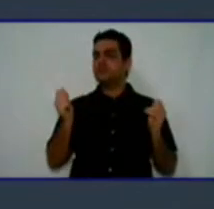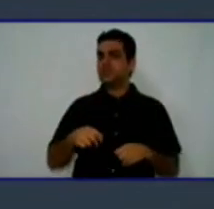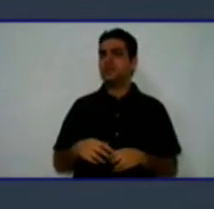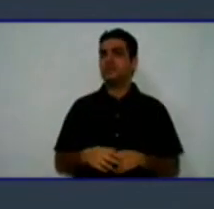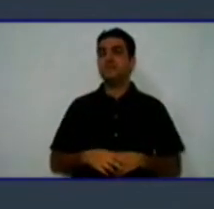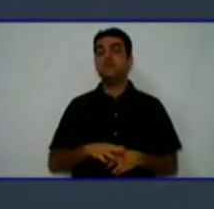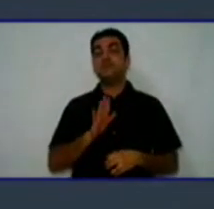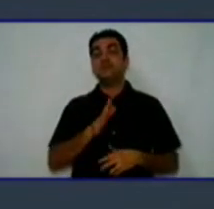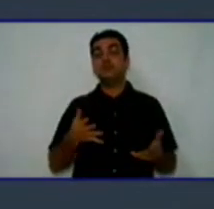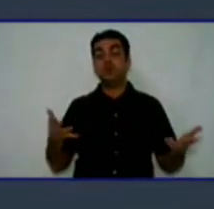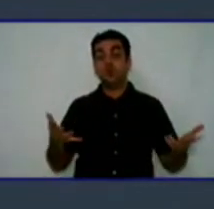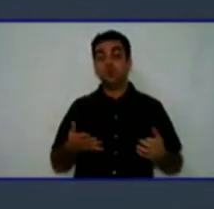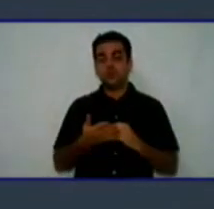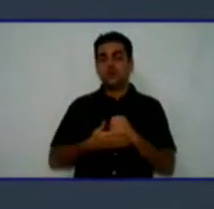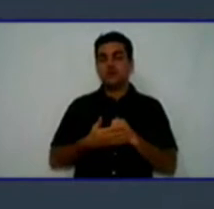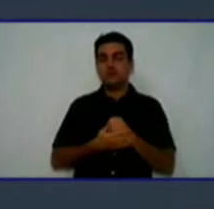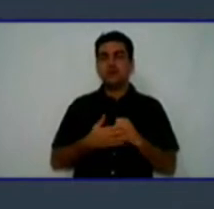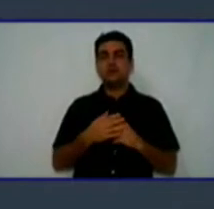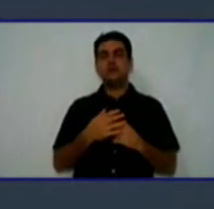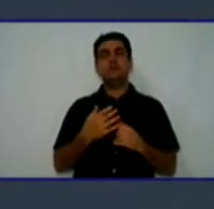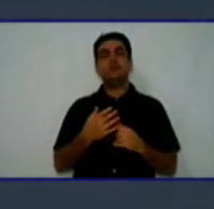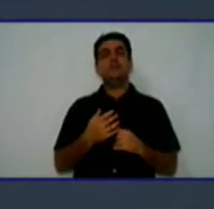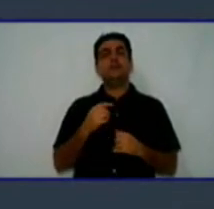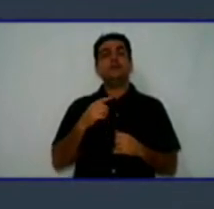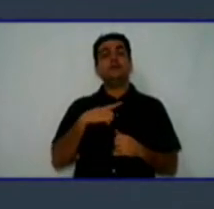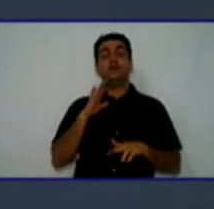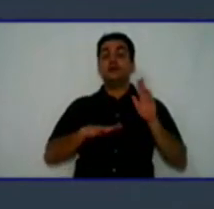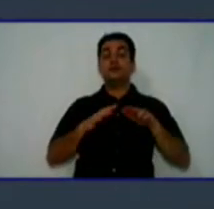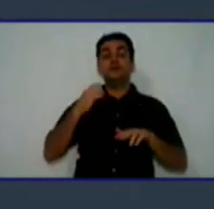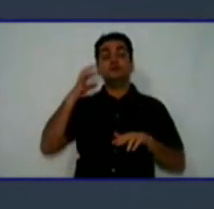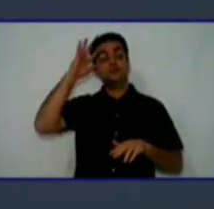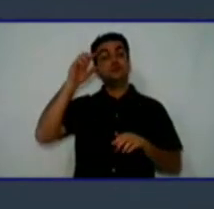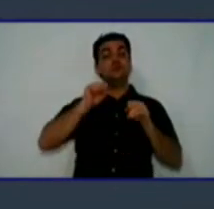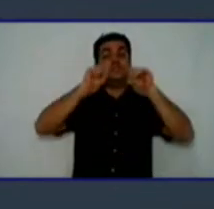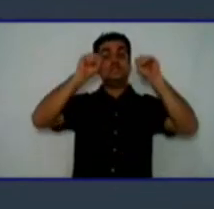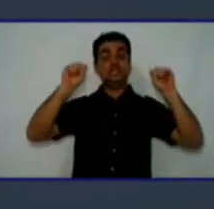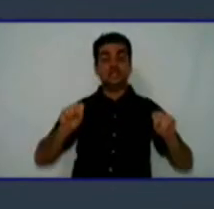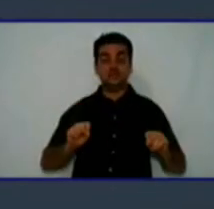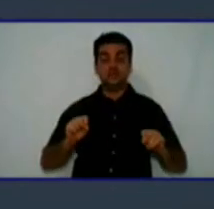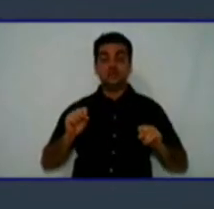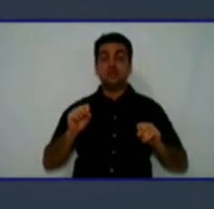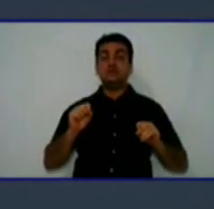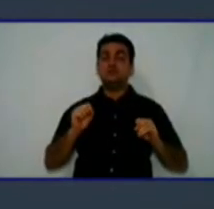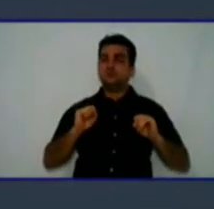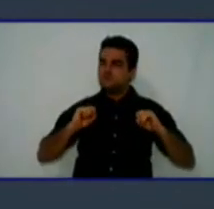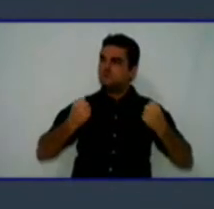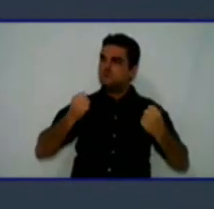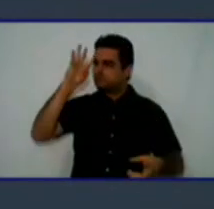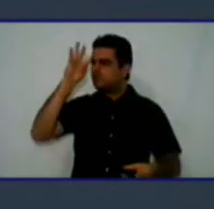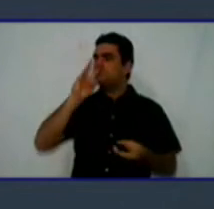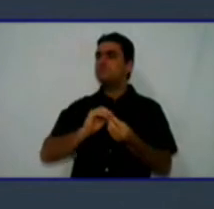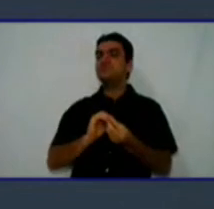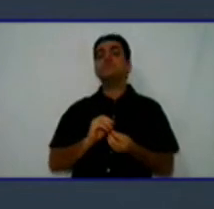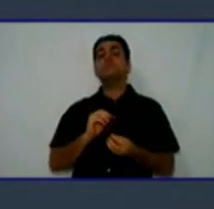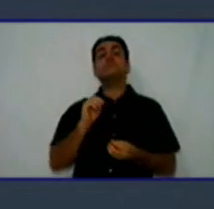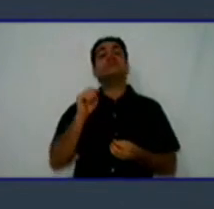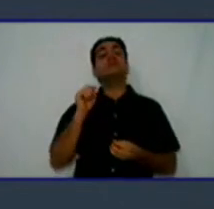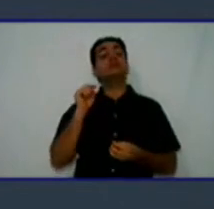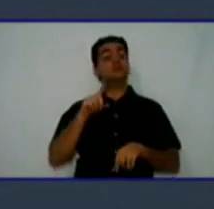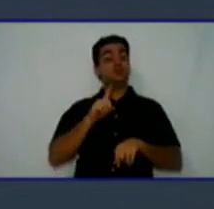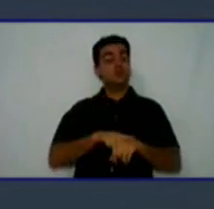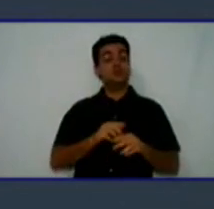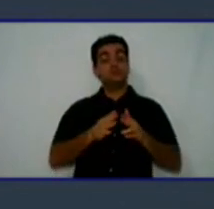como ocorre no período crítico, uma interpretação sistemática conduz à conclusão de que a ele,